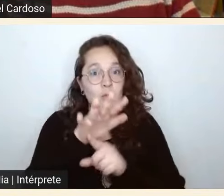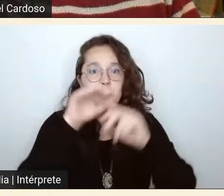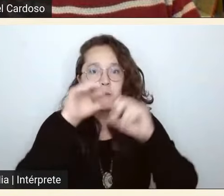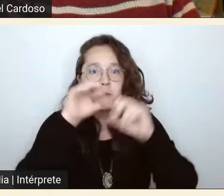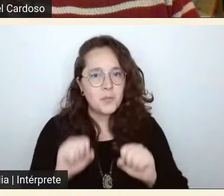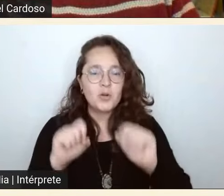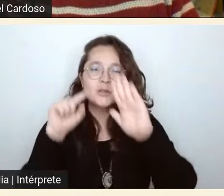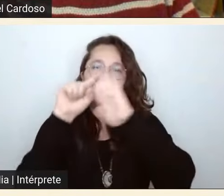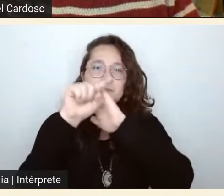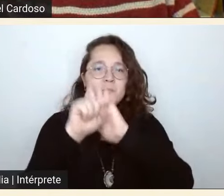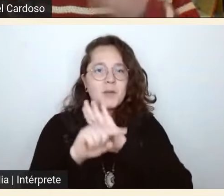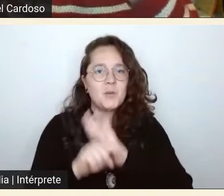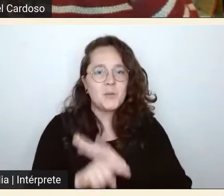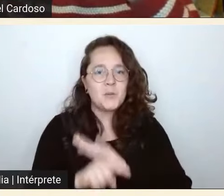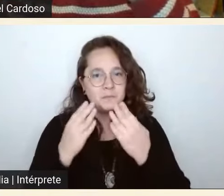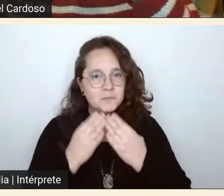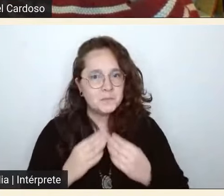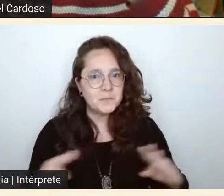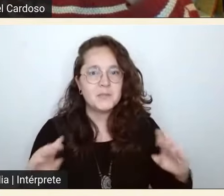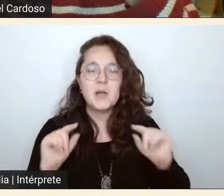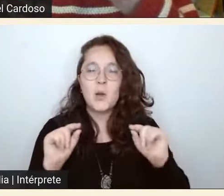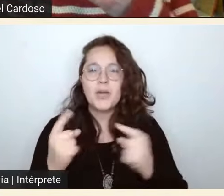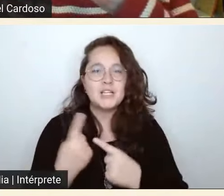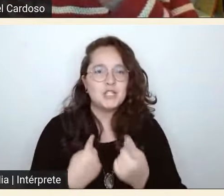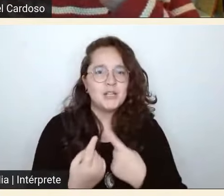o nosso diálogo.